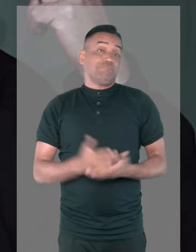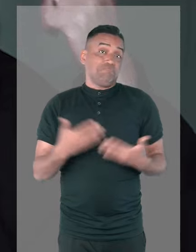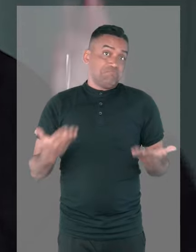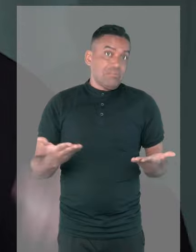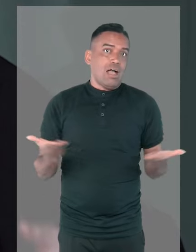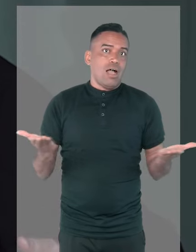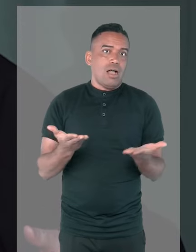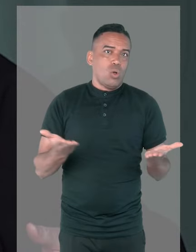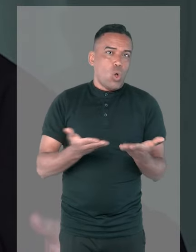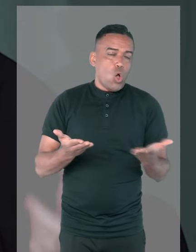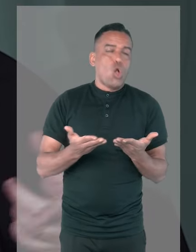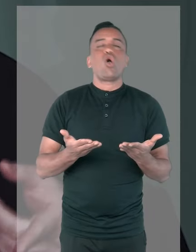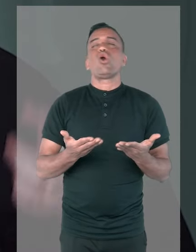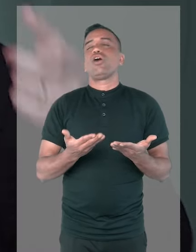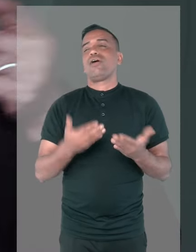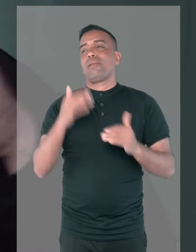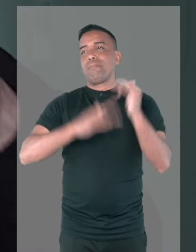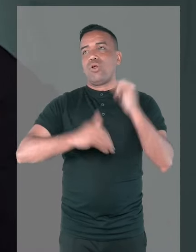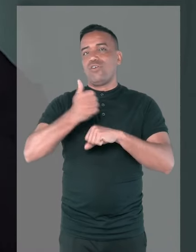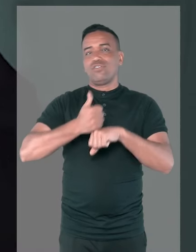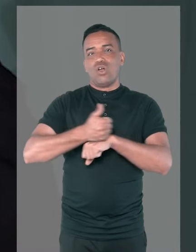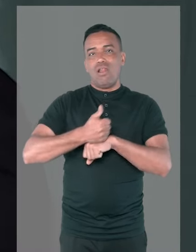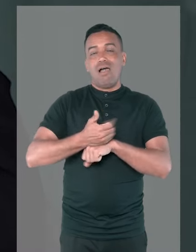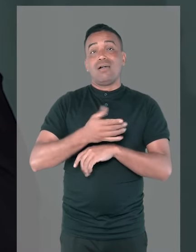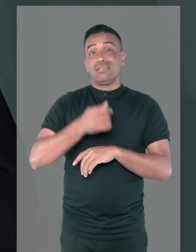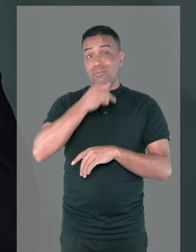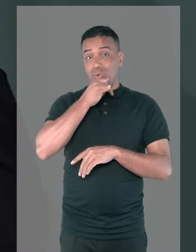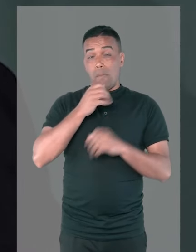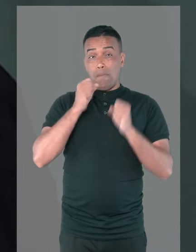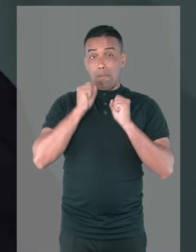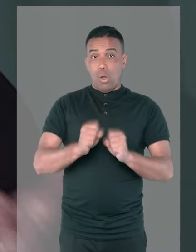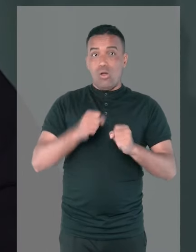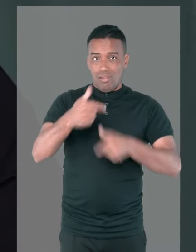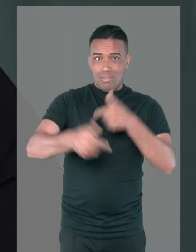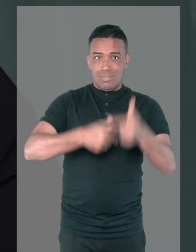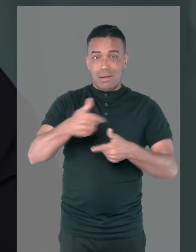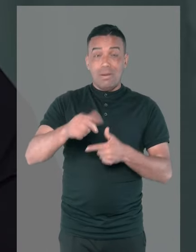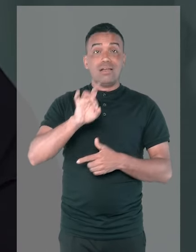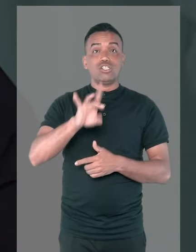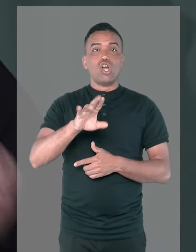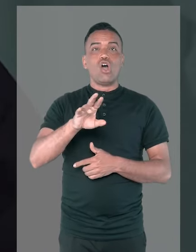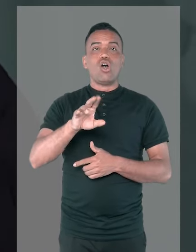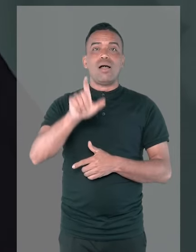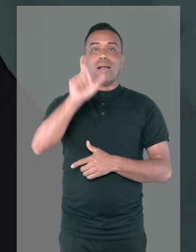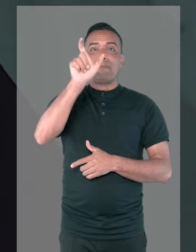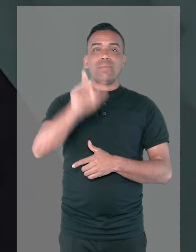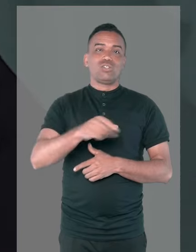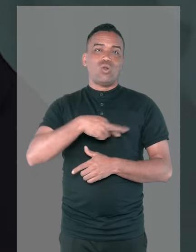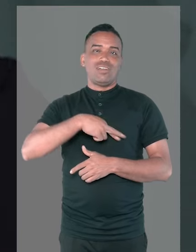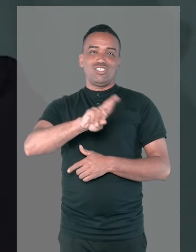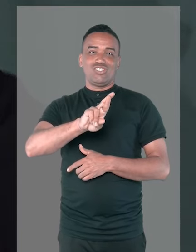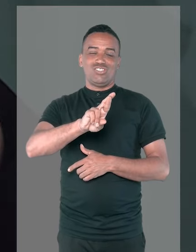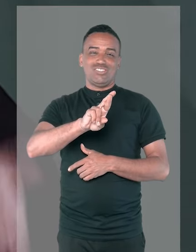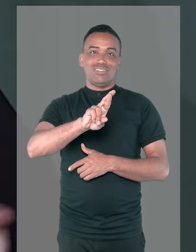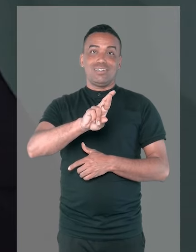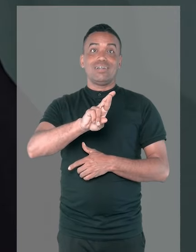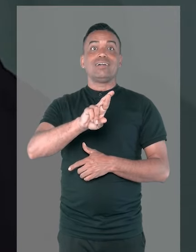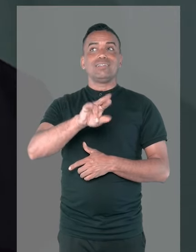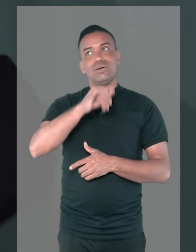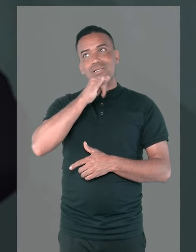situação extremamente precarizada porque quem pode atuar são apenas os religiosos. Então, eles têm